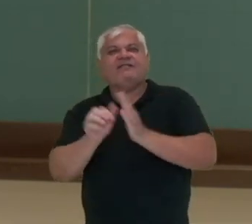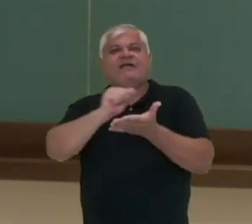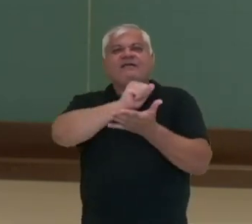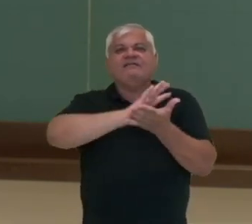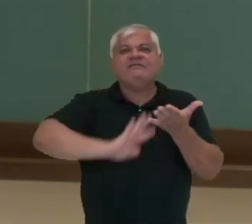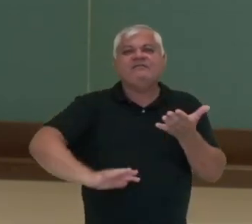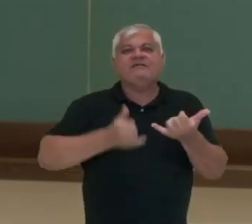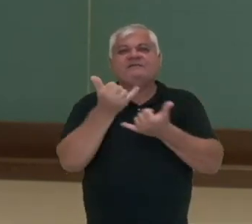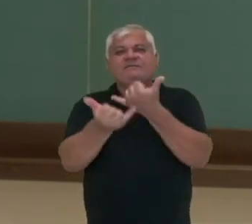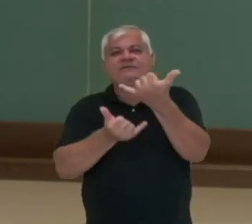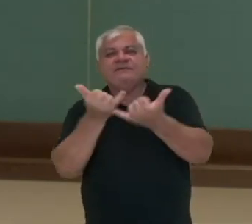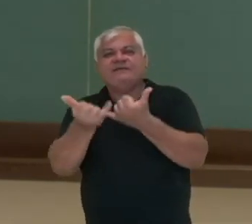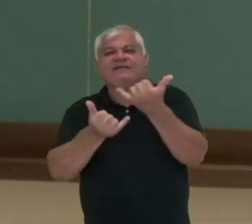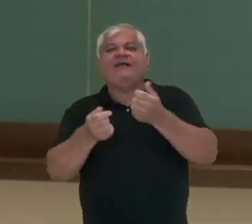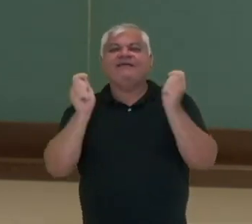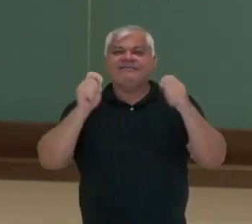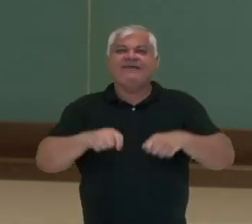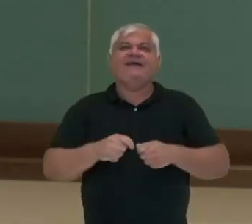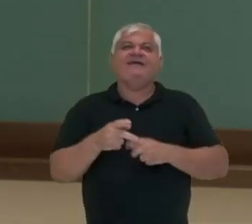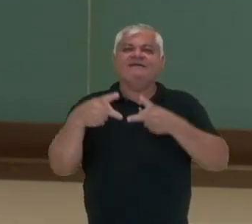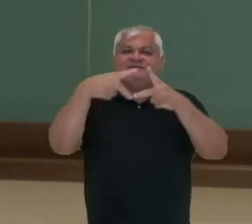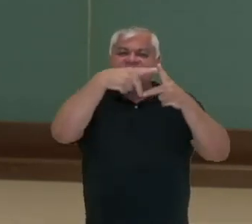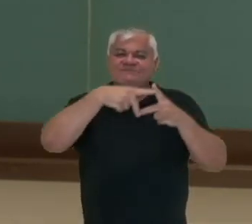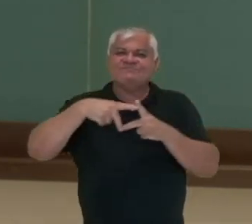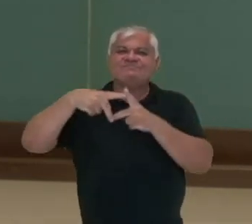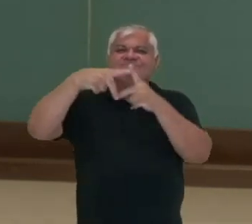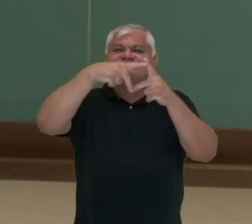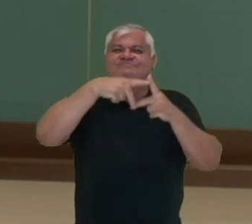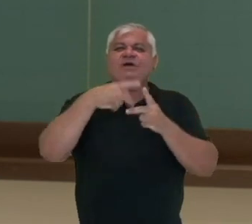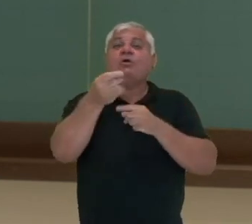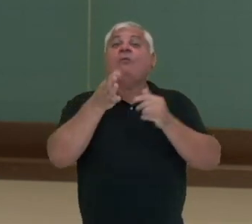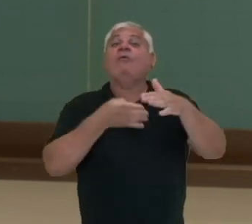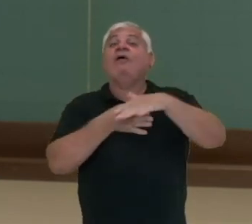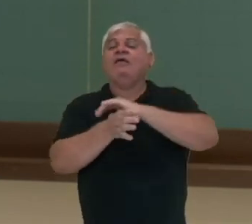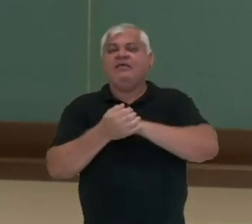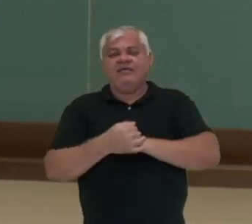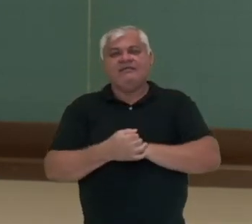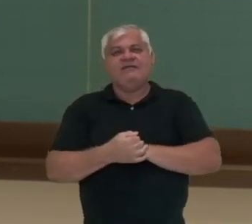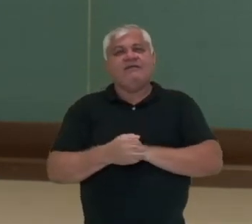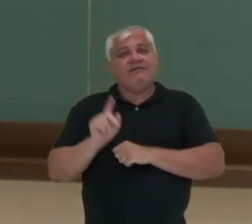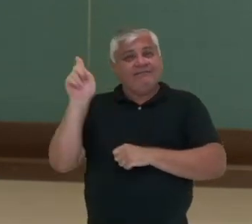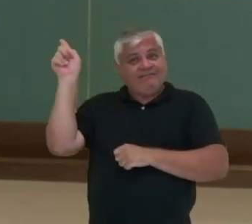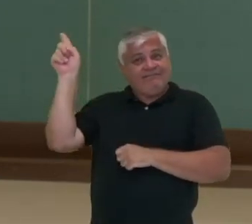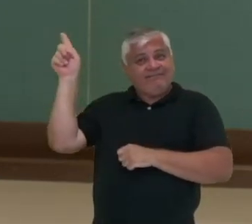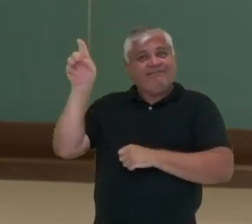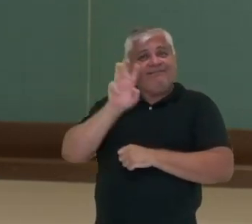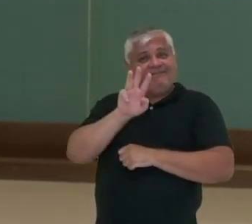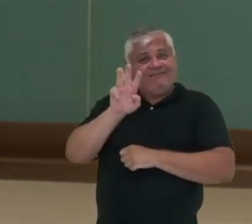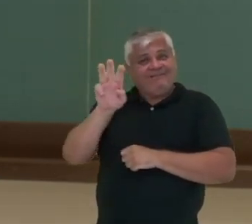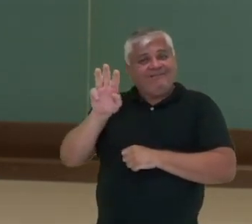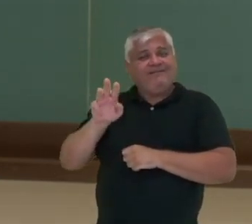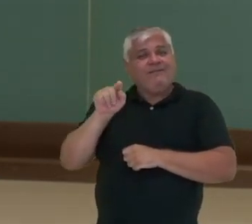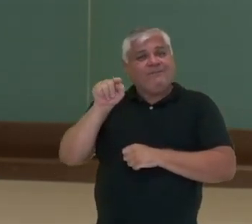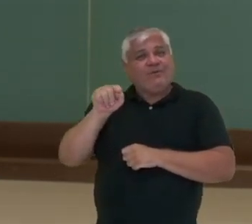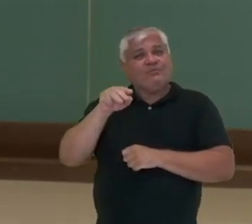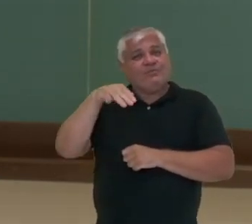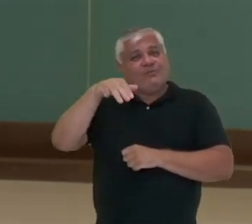Crie prismas a partir das formas geométricas. Como que você acessa? Por esse endereço aqui, ó,